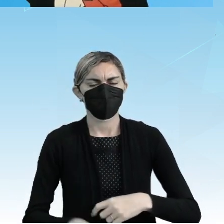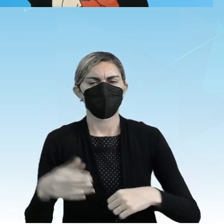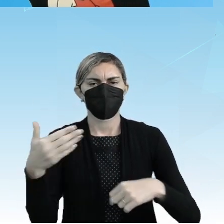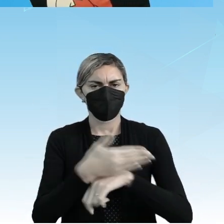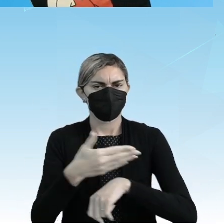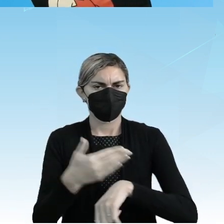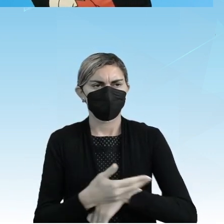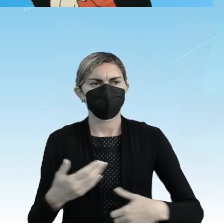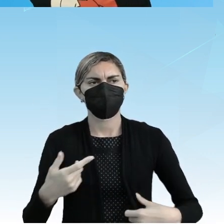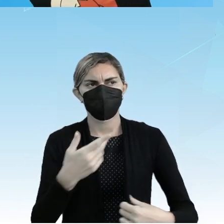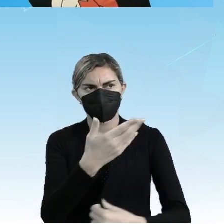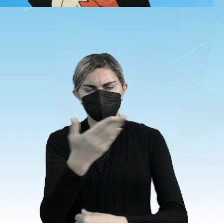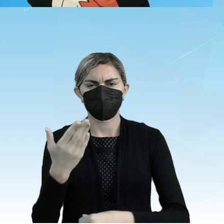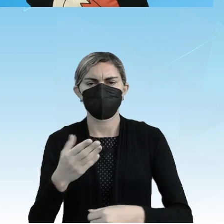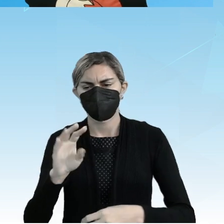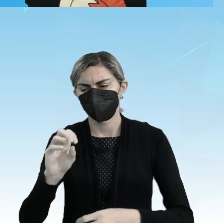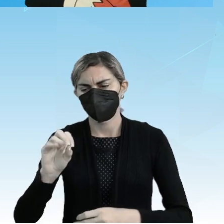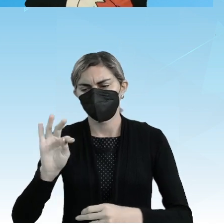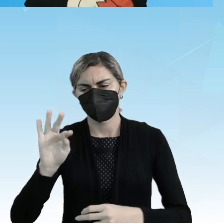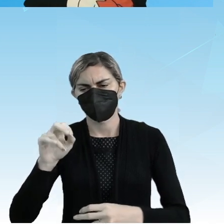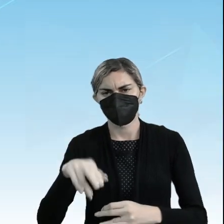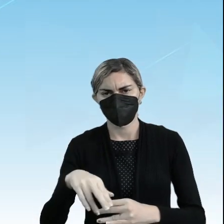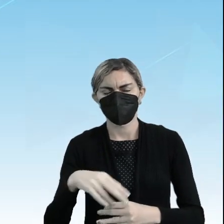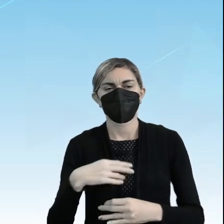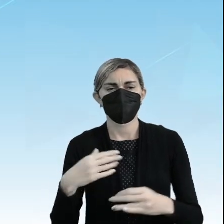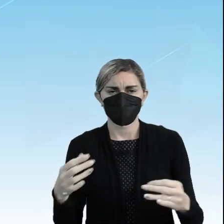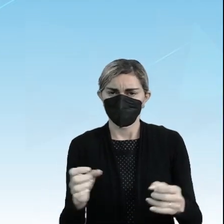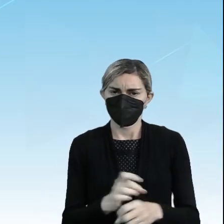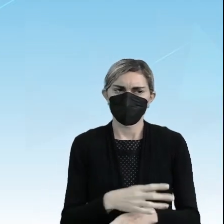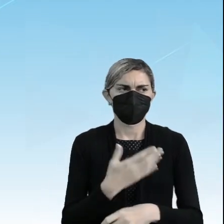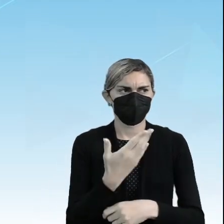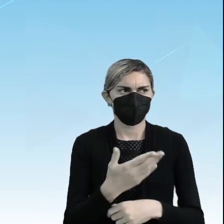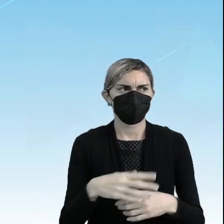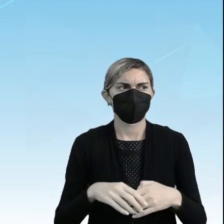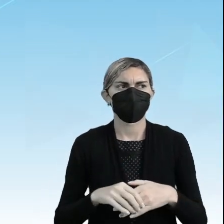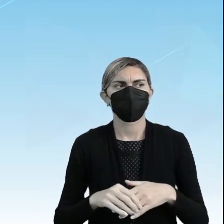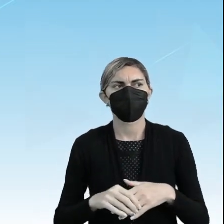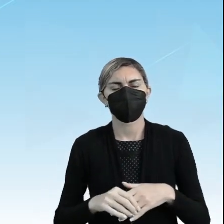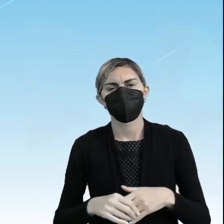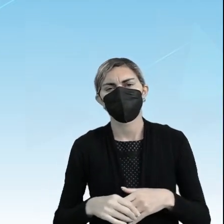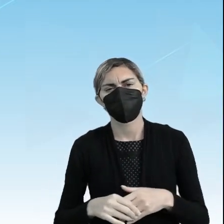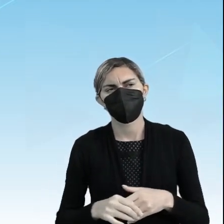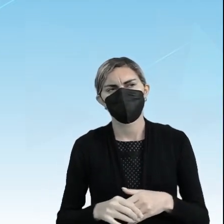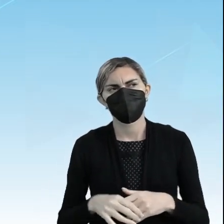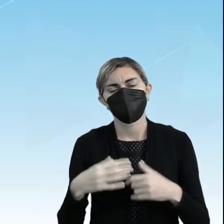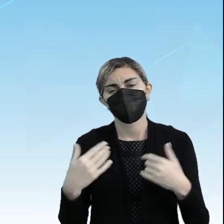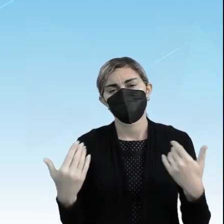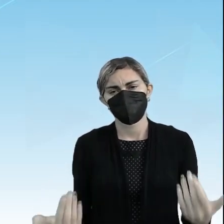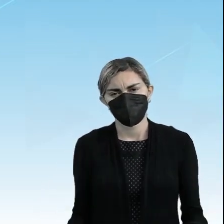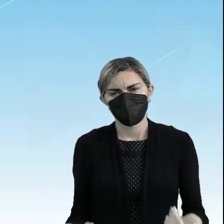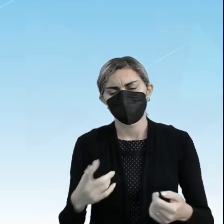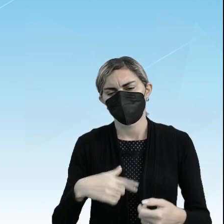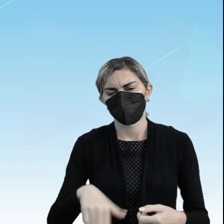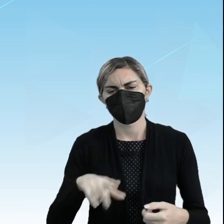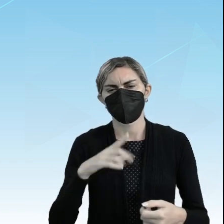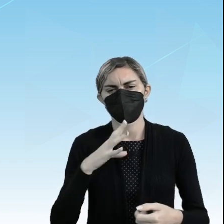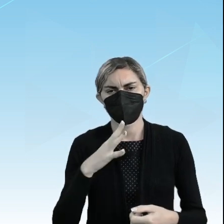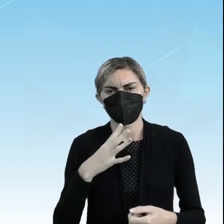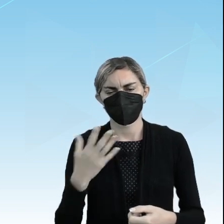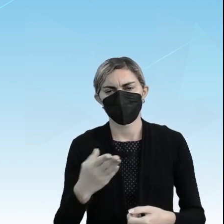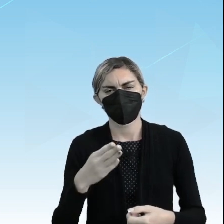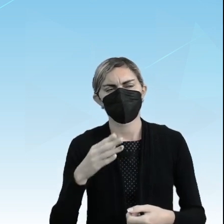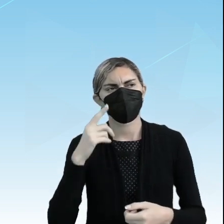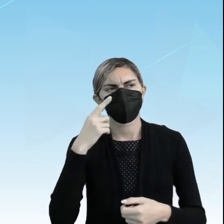estava a fim de entrar aí, na OTAN? Pronto. Então, vamos conhecer agora a